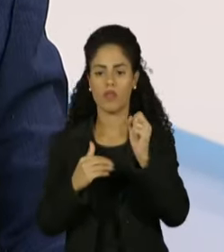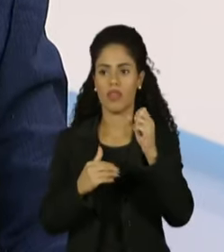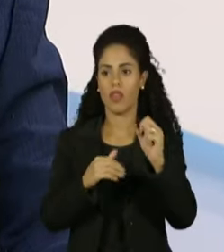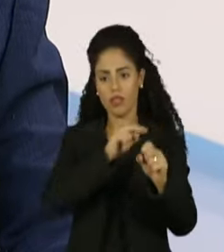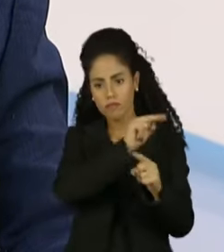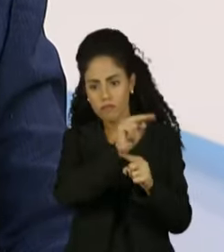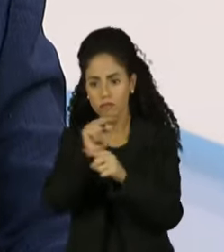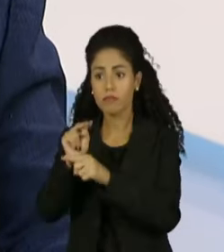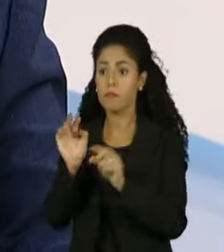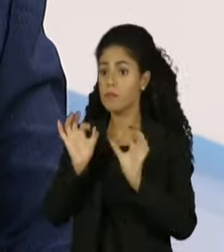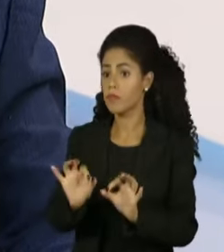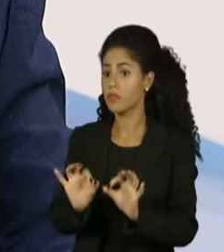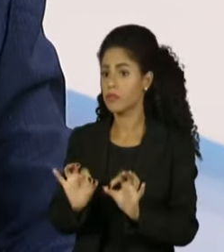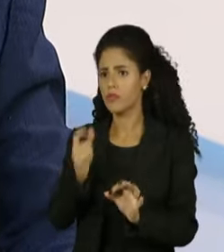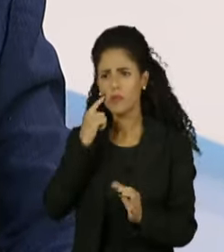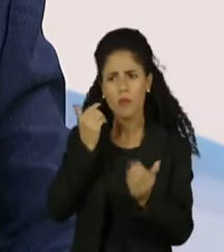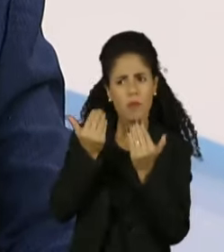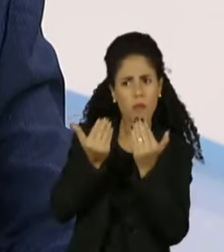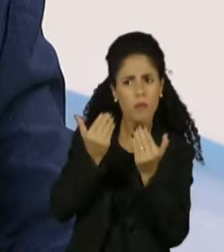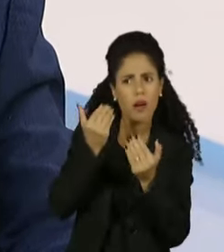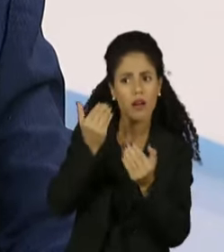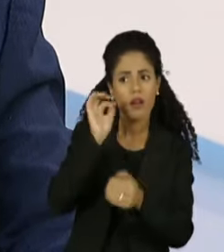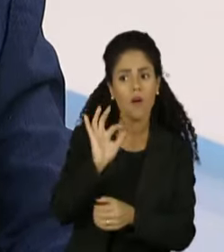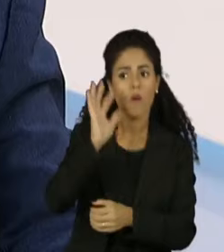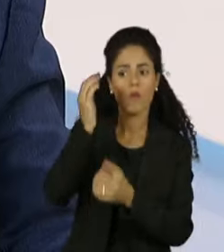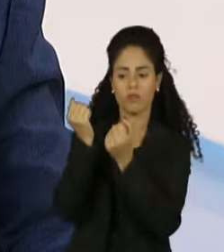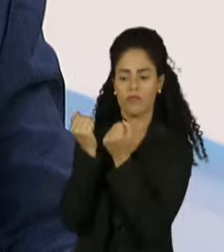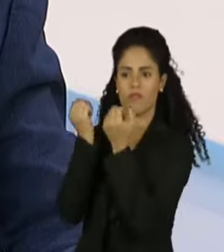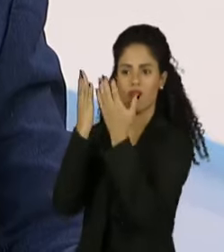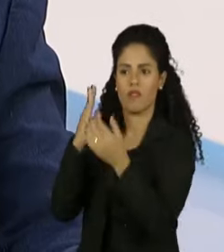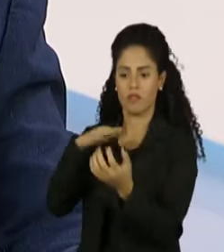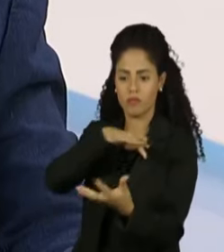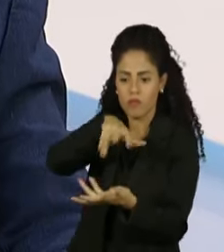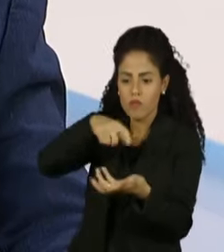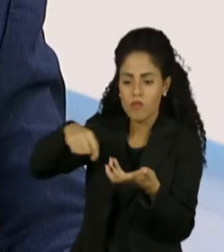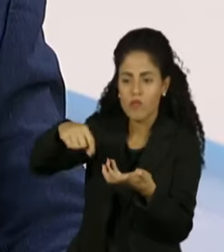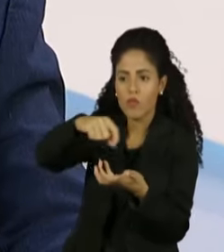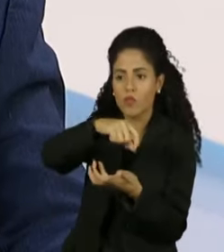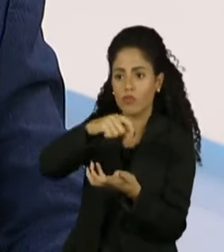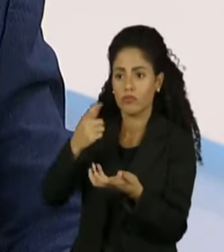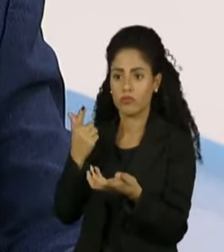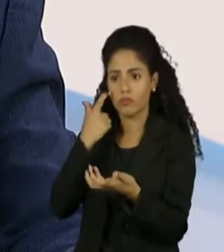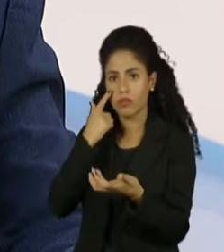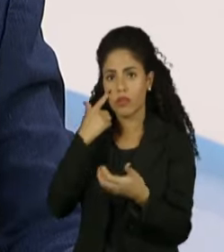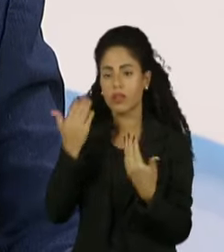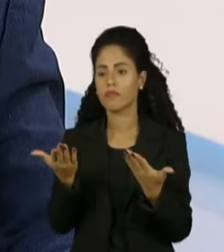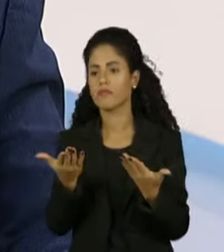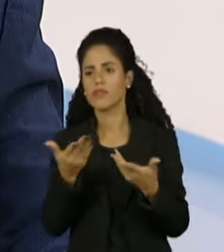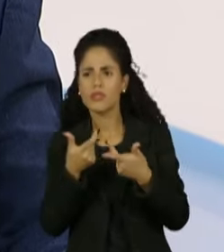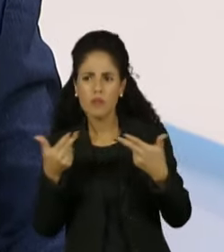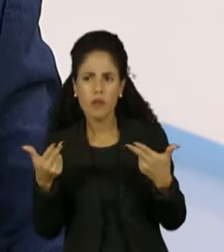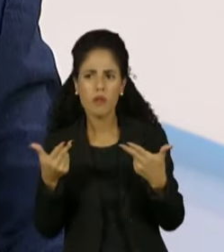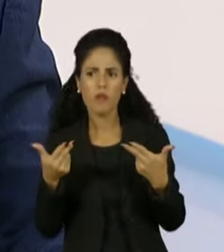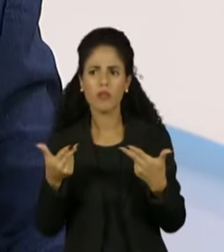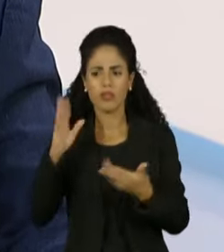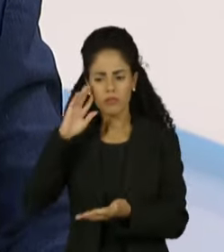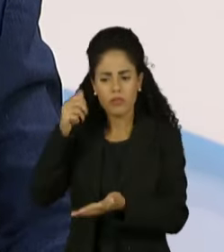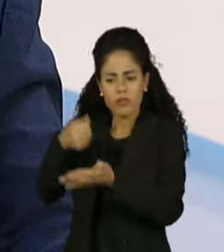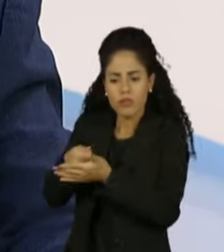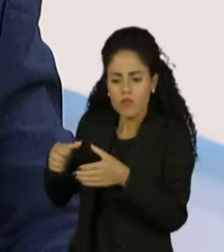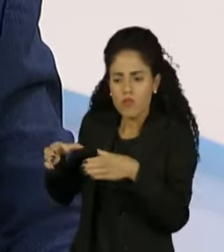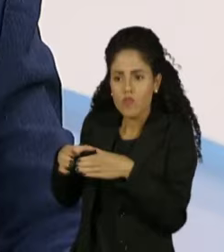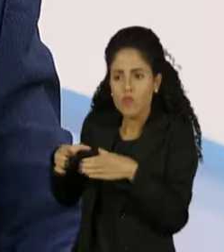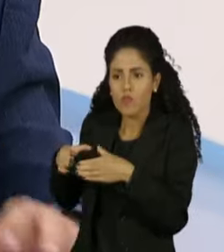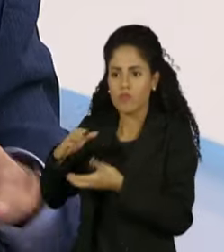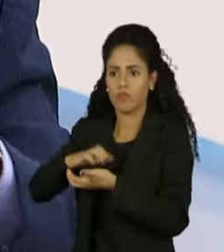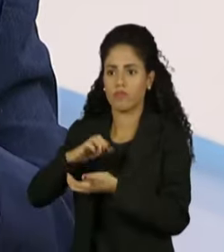preservação. Compare com o que acontece em outros lugares do mundo. Agora, você querer que, por um laudo antropológico, por uma ação de uma